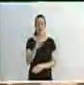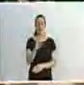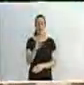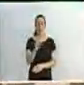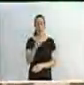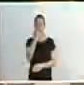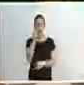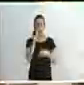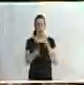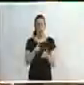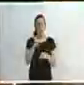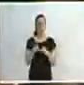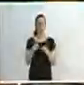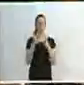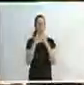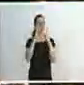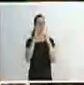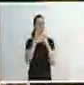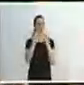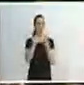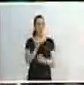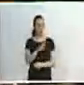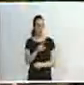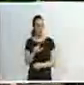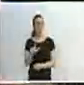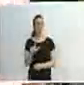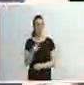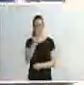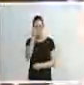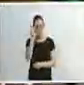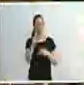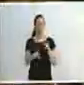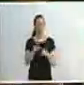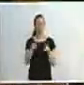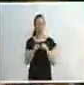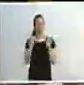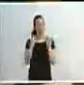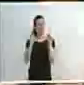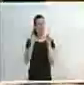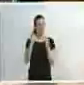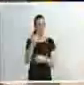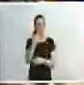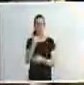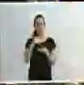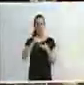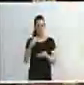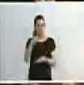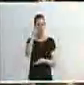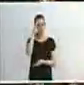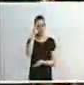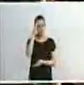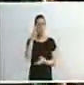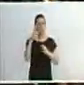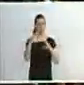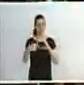coral que aqui muitos plomenais acentuaram, e graças também a esta casa, com certeza,